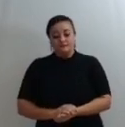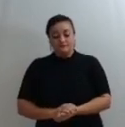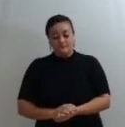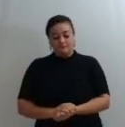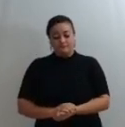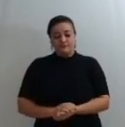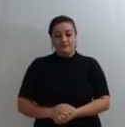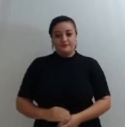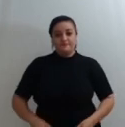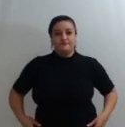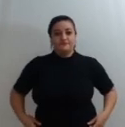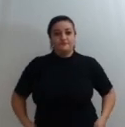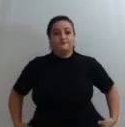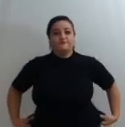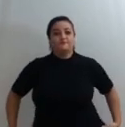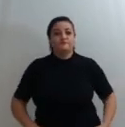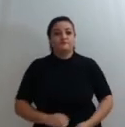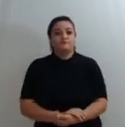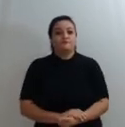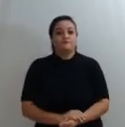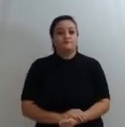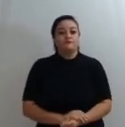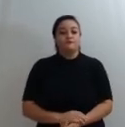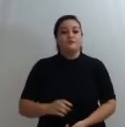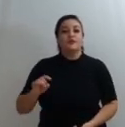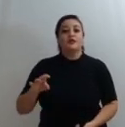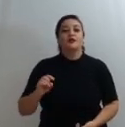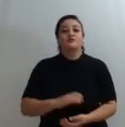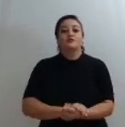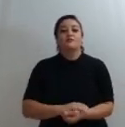Isso é só para dar uma pincelada, para dar